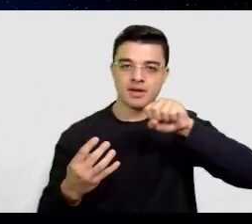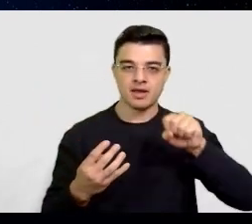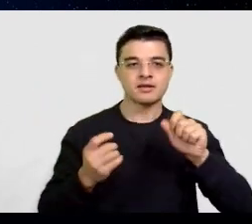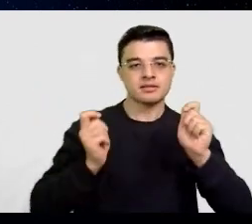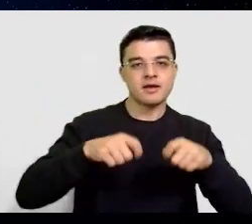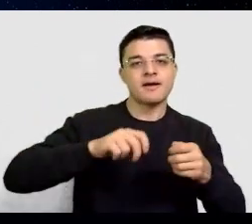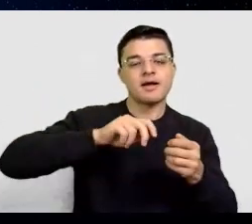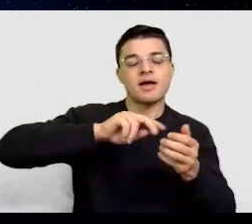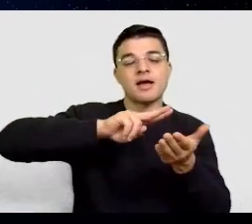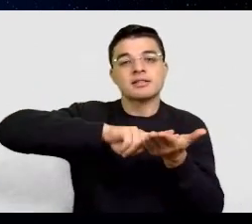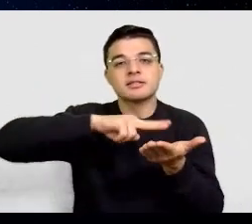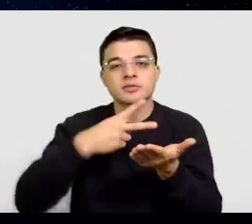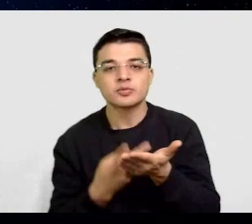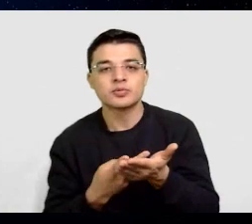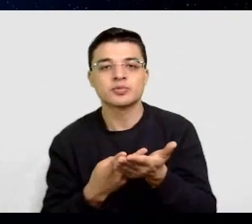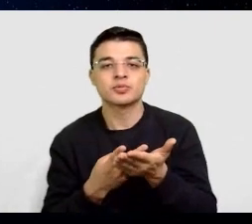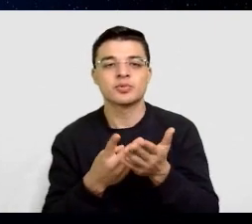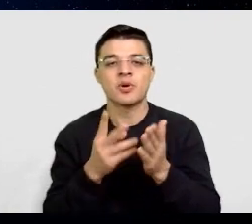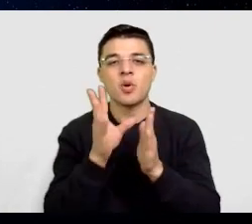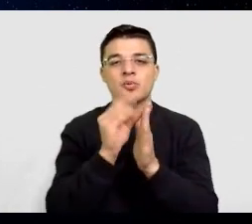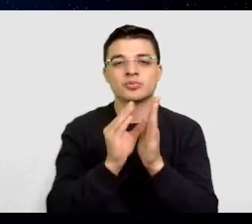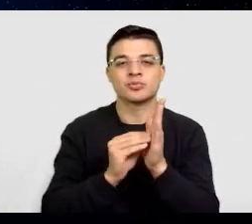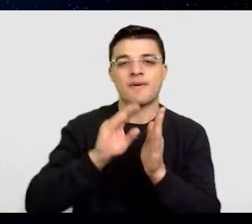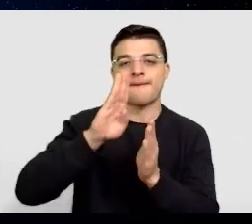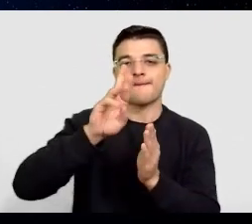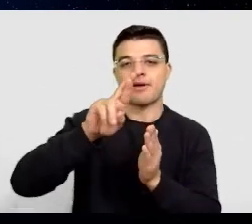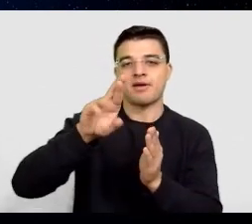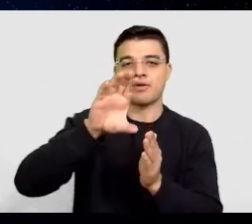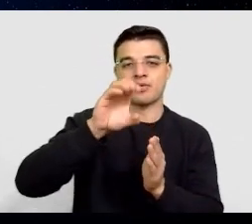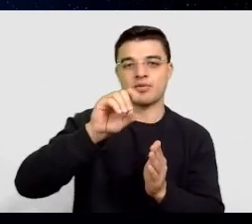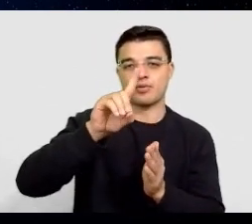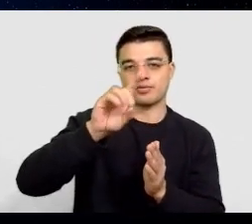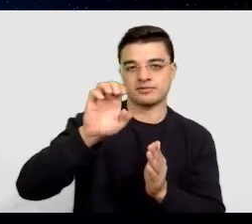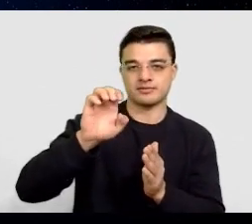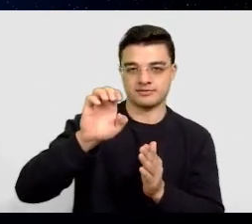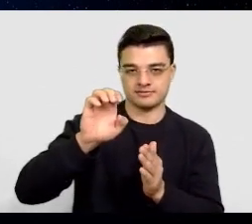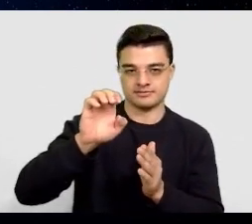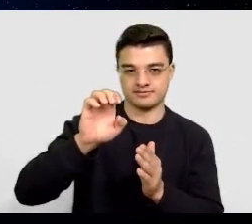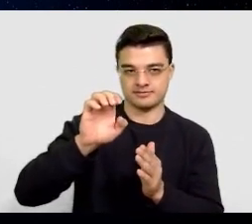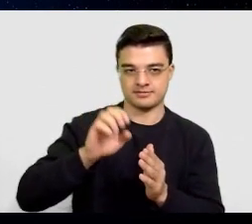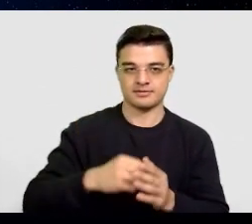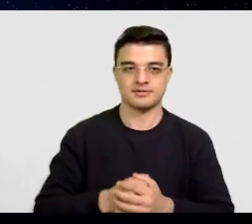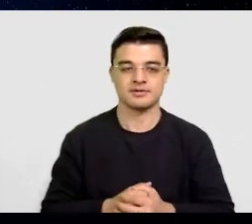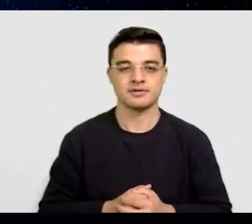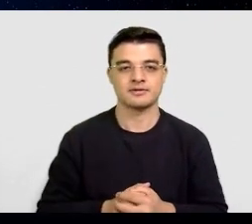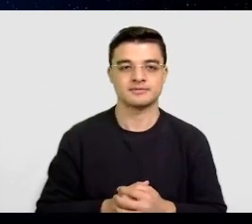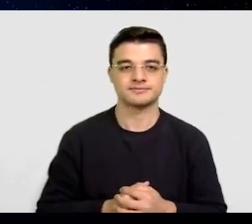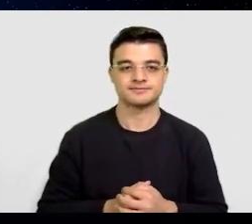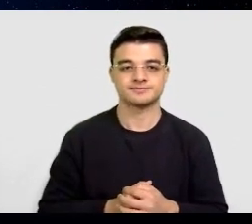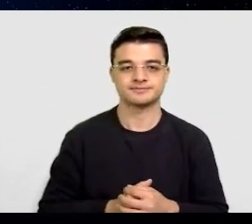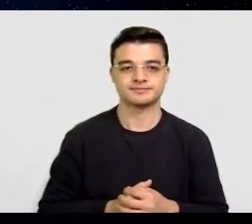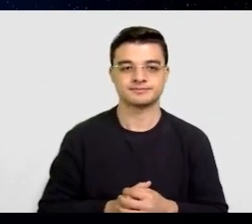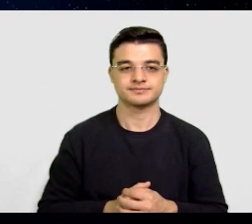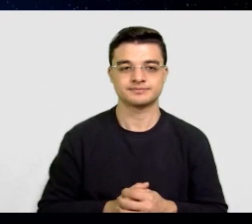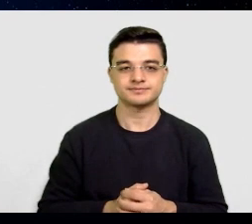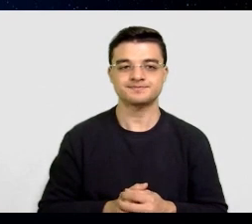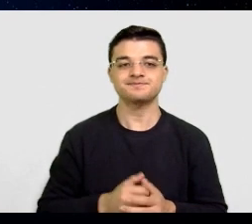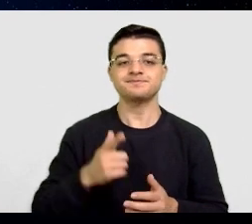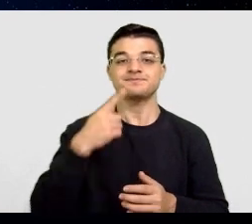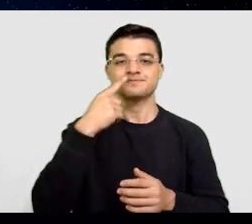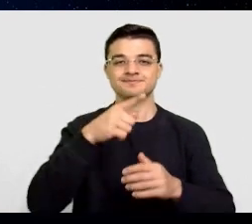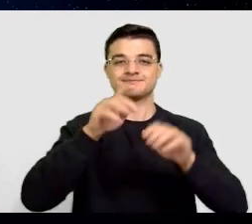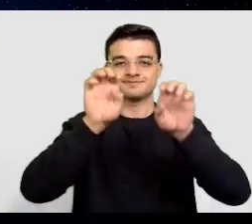Code. Okay? Então, isso também foi um desafio na hora de gerar os BR Codes que eu precisava testar. E aqui a gente tem a estrutura do BR